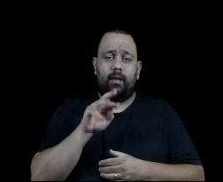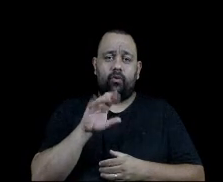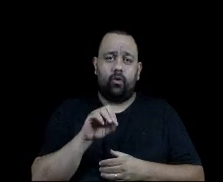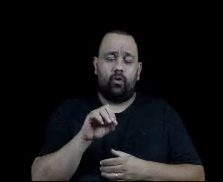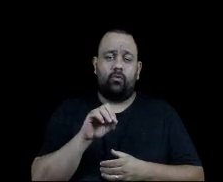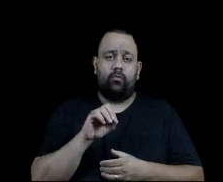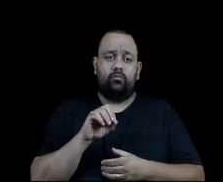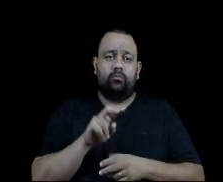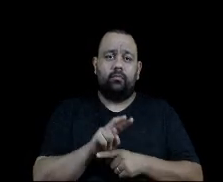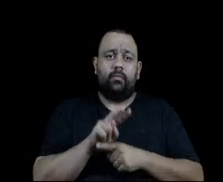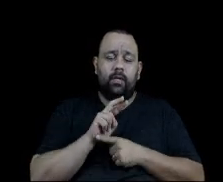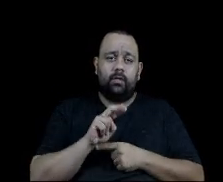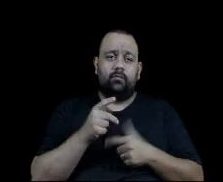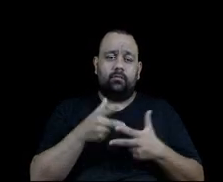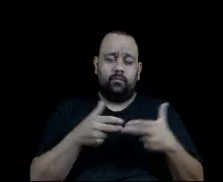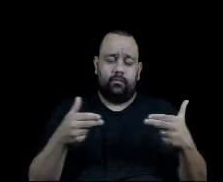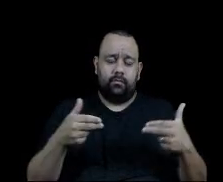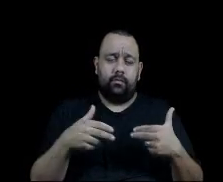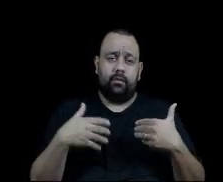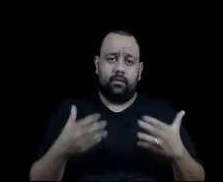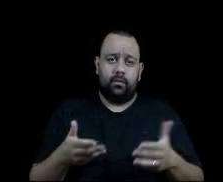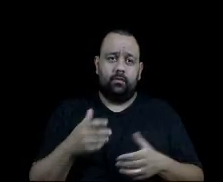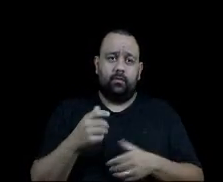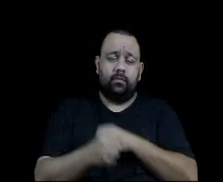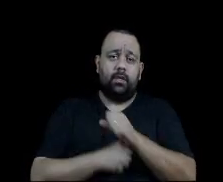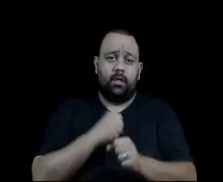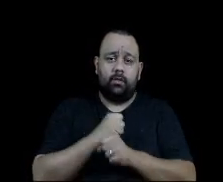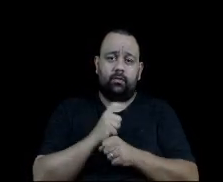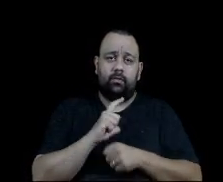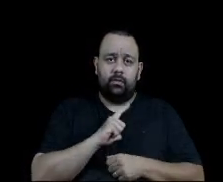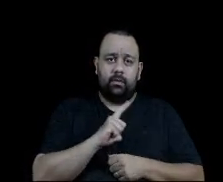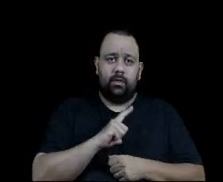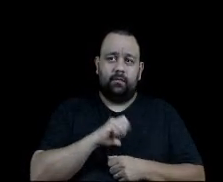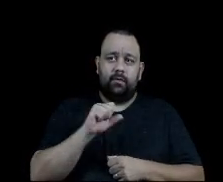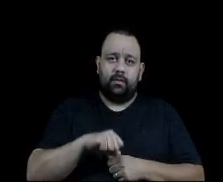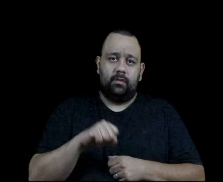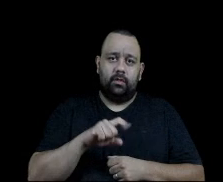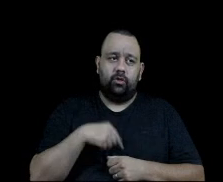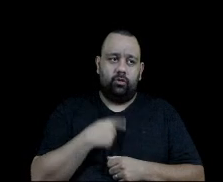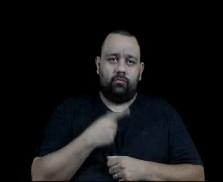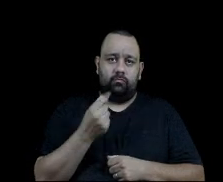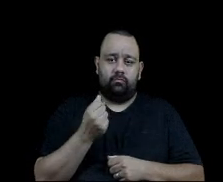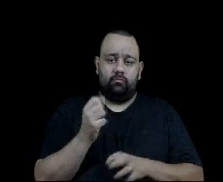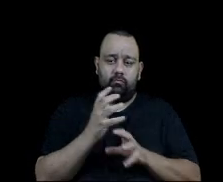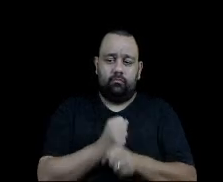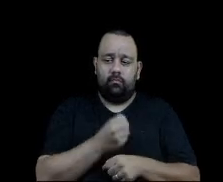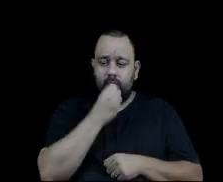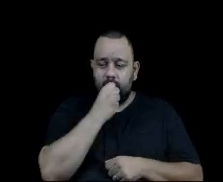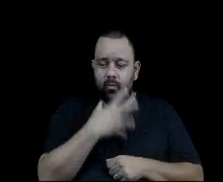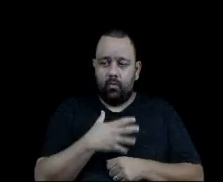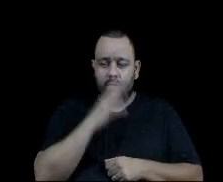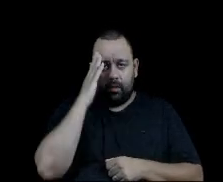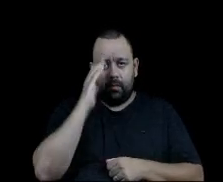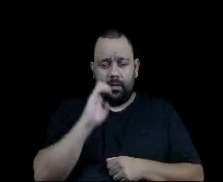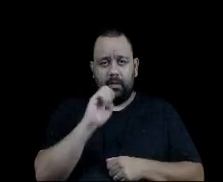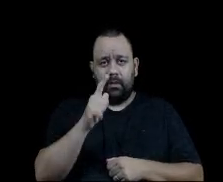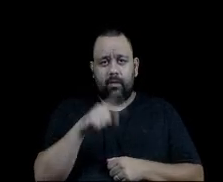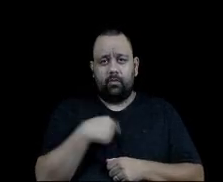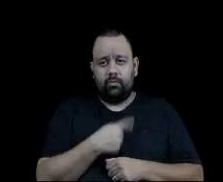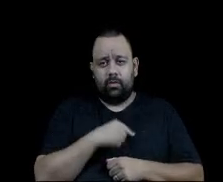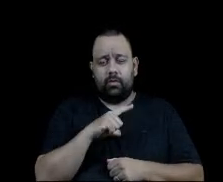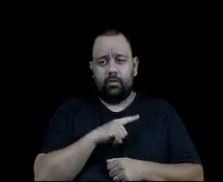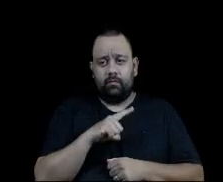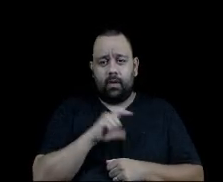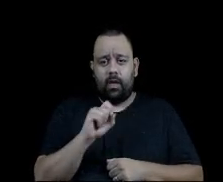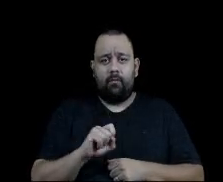de precatórios, de empréstimos. Então, foi um ano que a gente teve uma receita boa. Claro que a